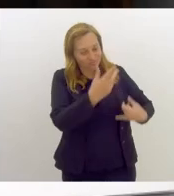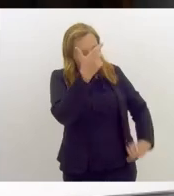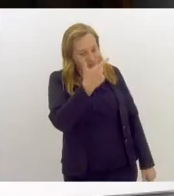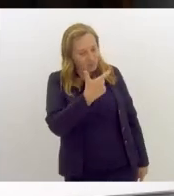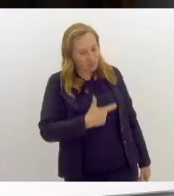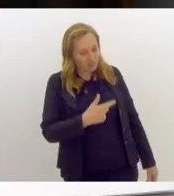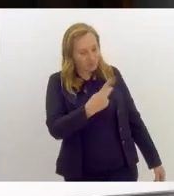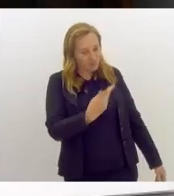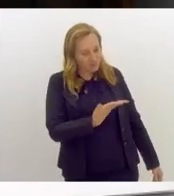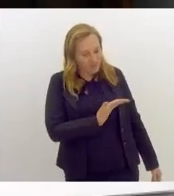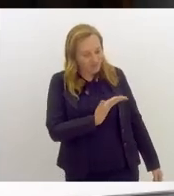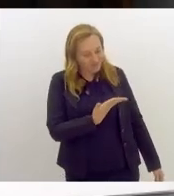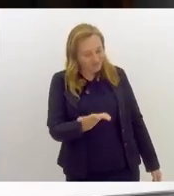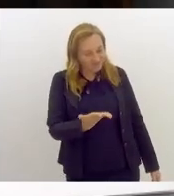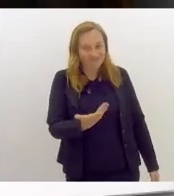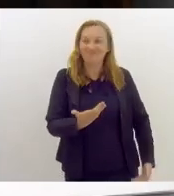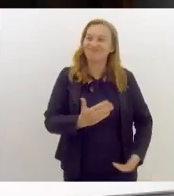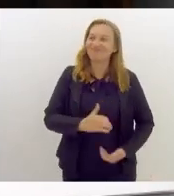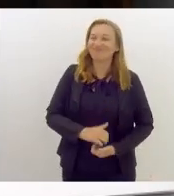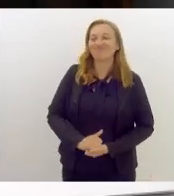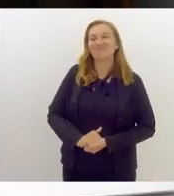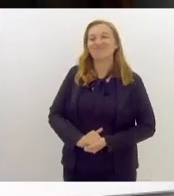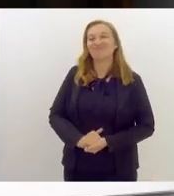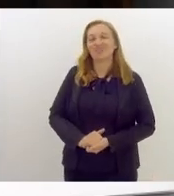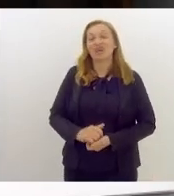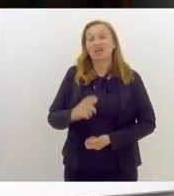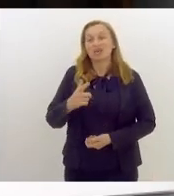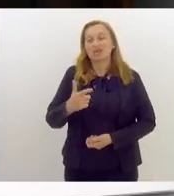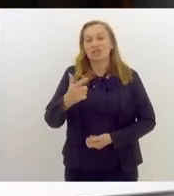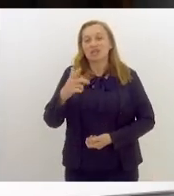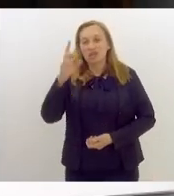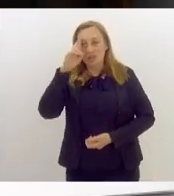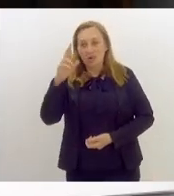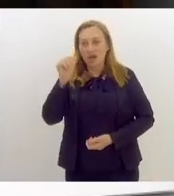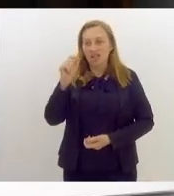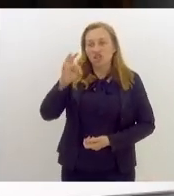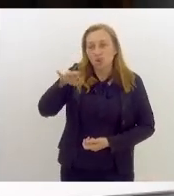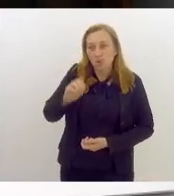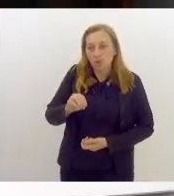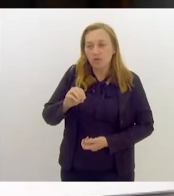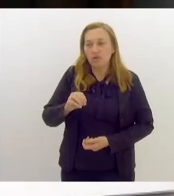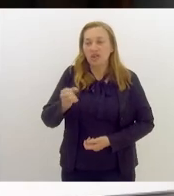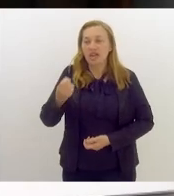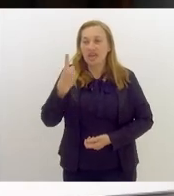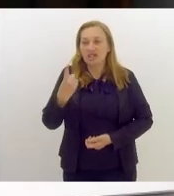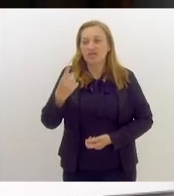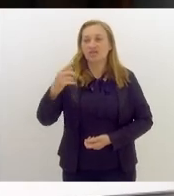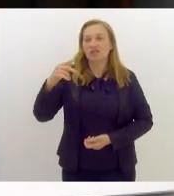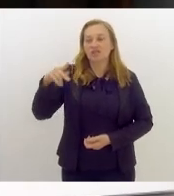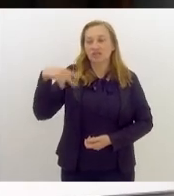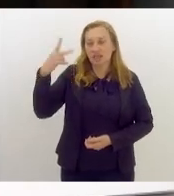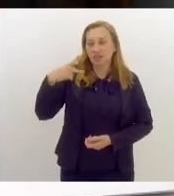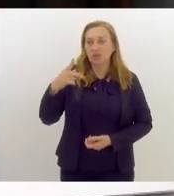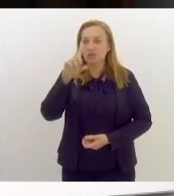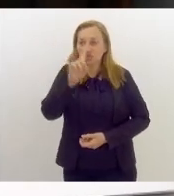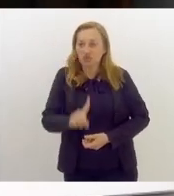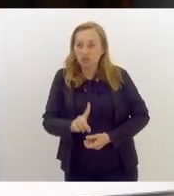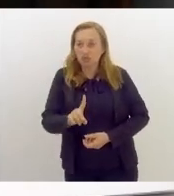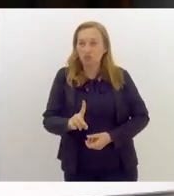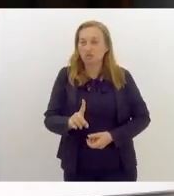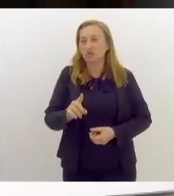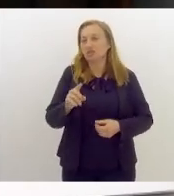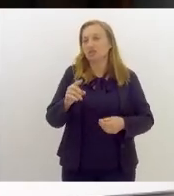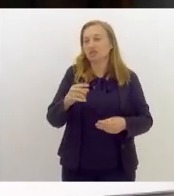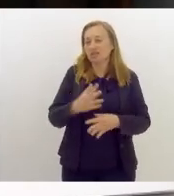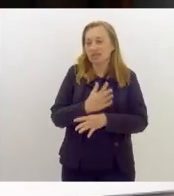amigo o Senhor Antônio Carlos ex vereador e diretor da Cedae meu